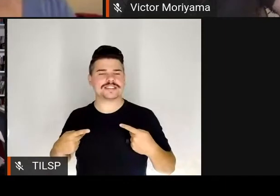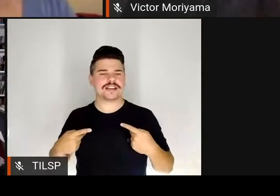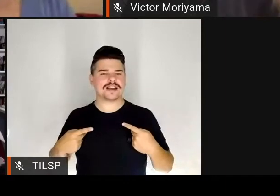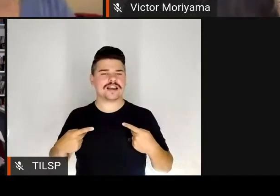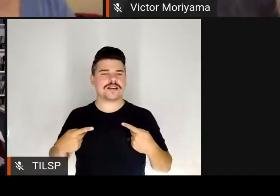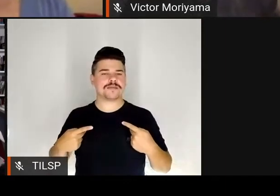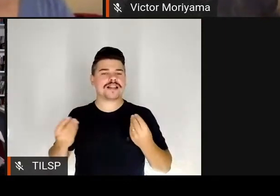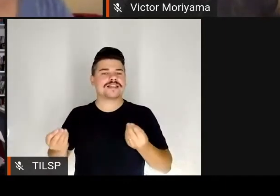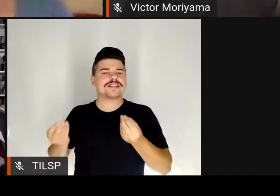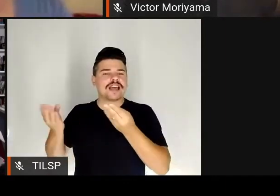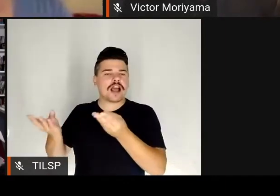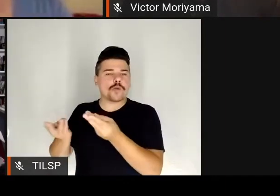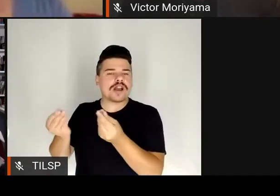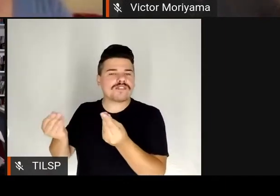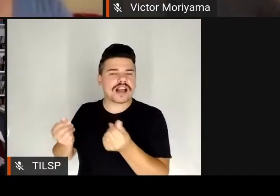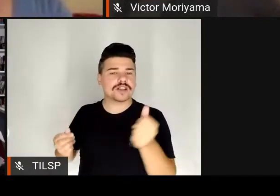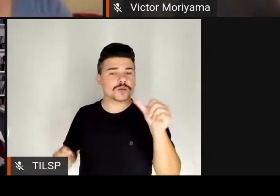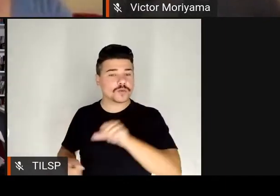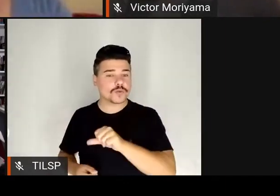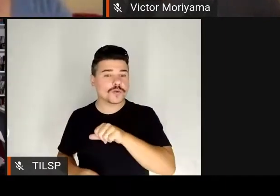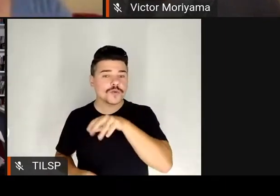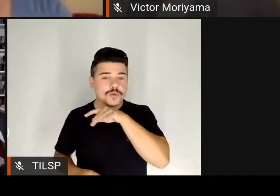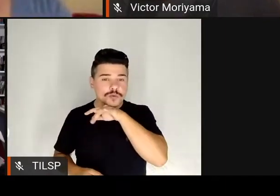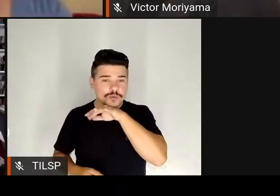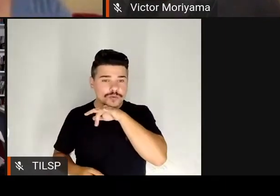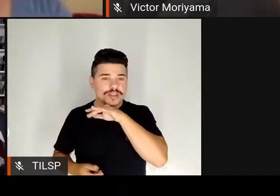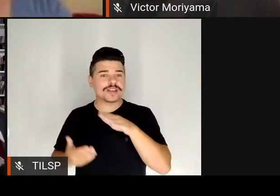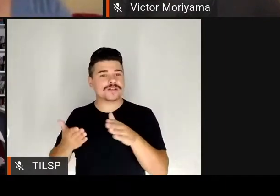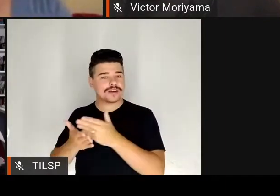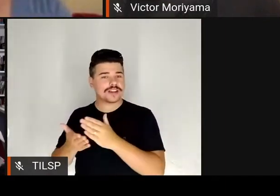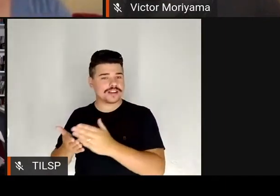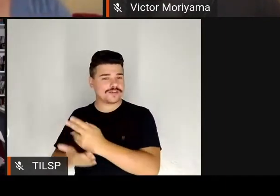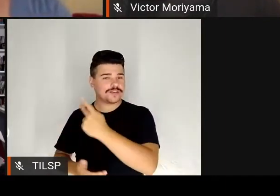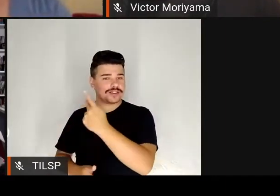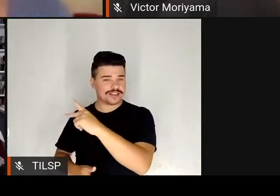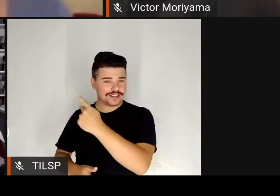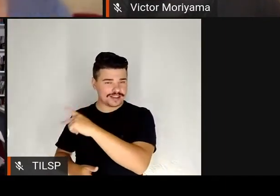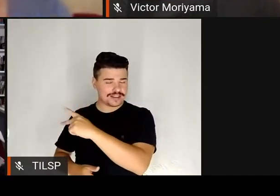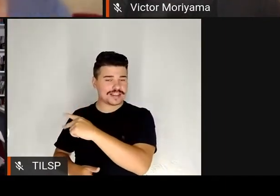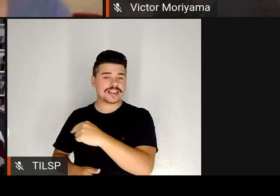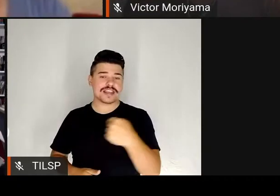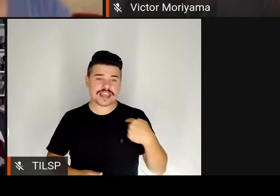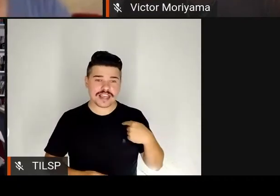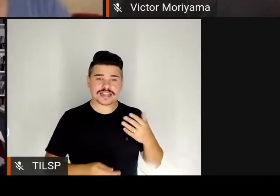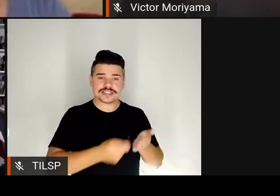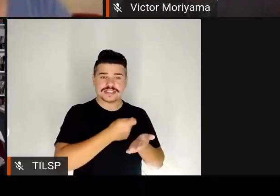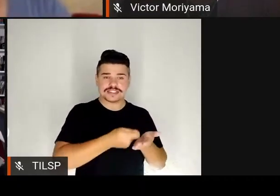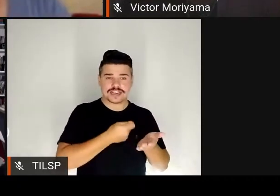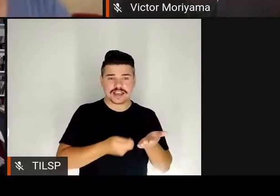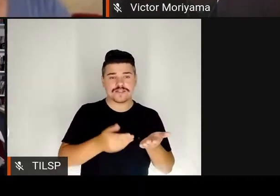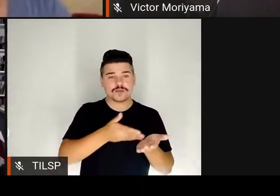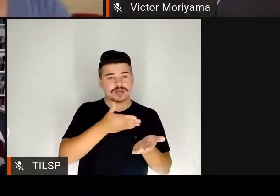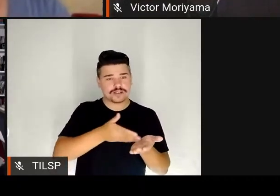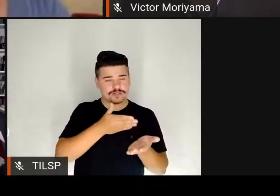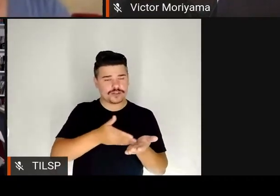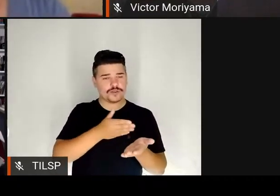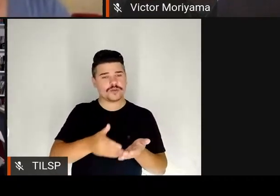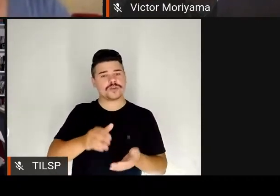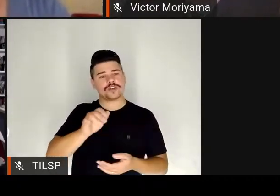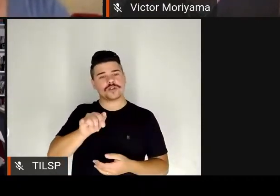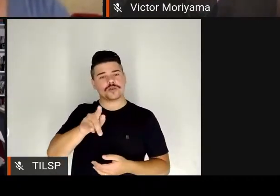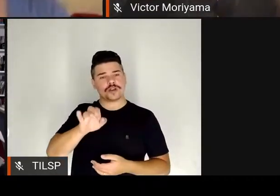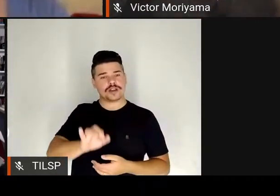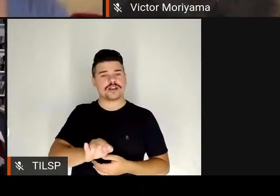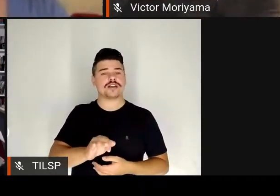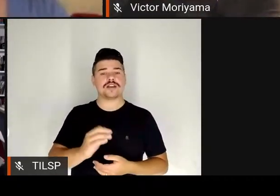qualificar pejorativamente o livro do Ernest Friedrich. E ele vai escrever um livro, ele mesmo, Junger, chamado A Face da